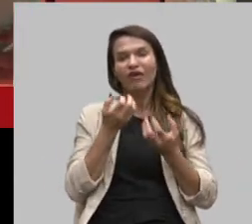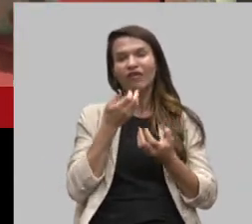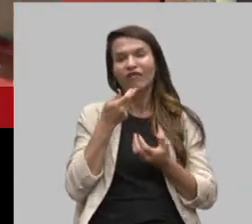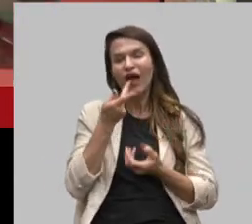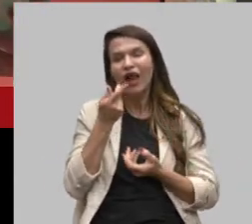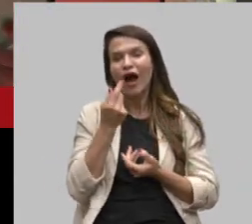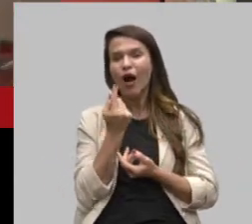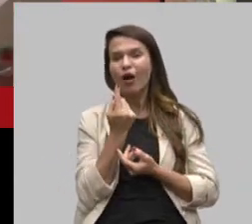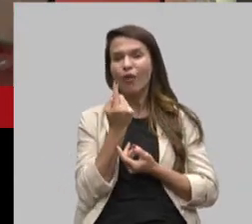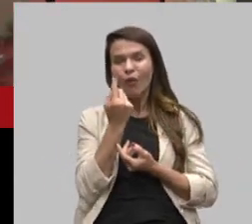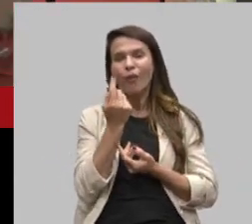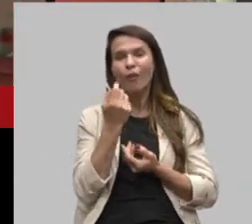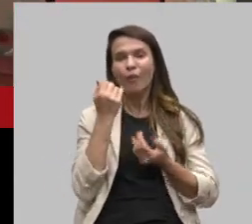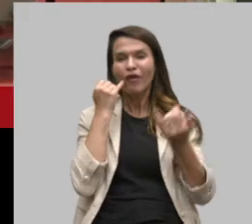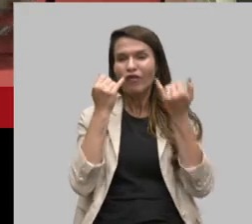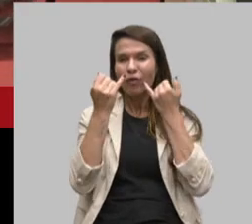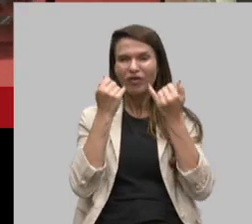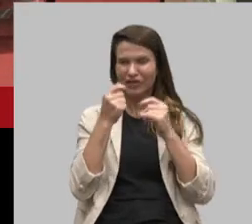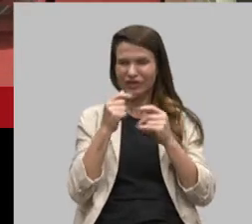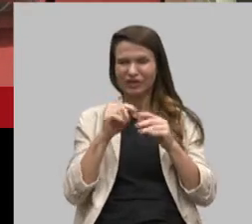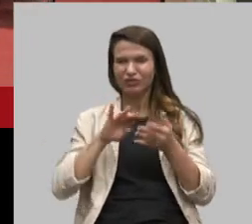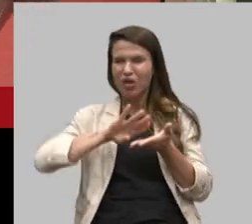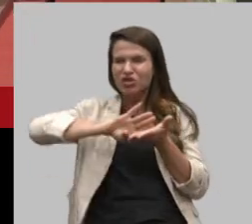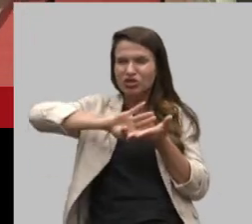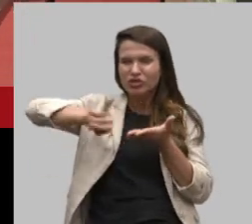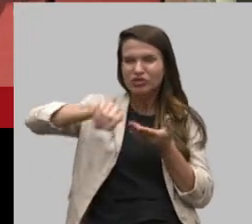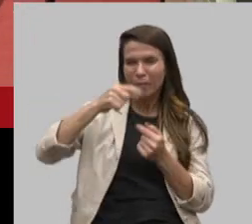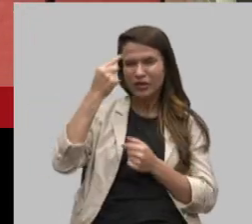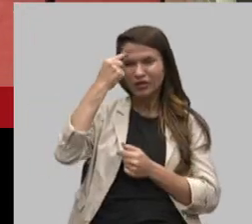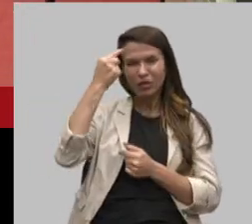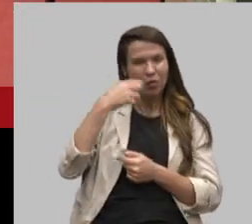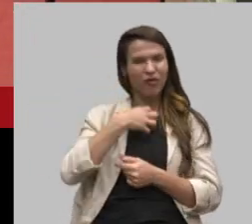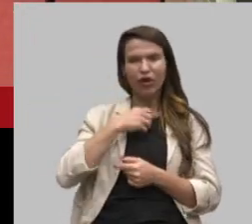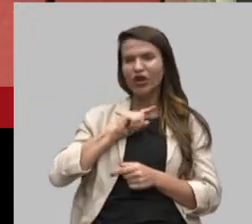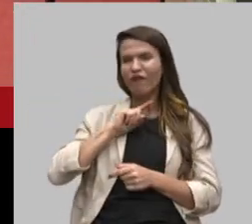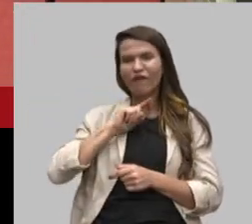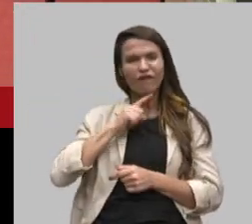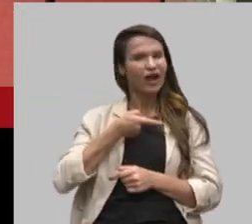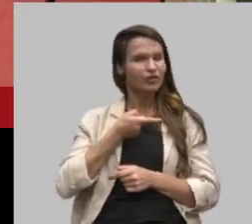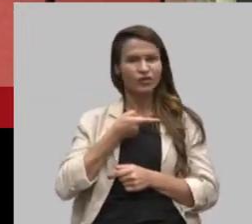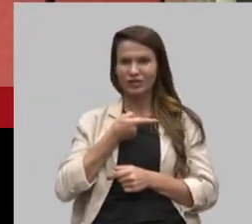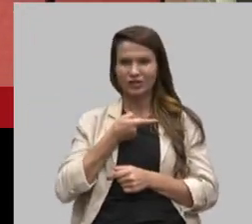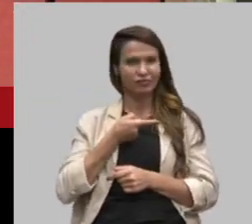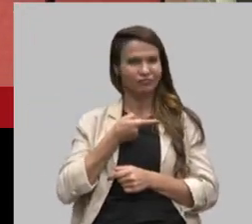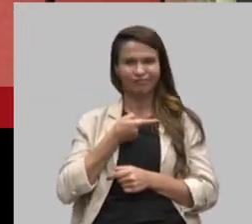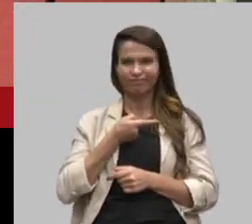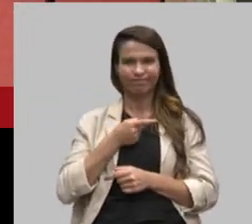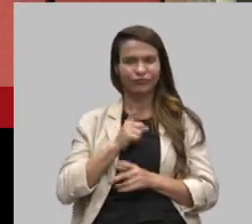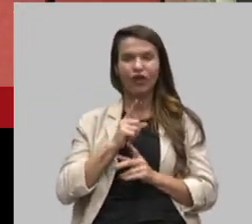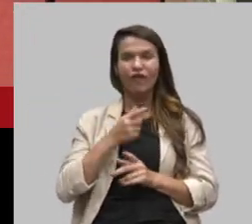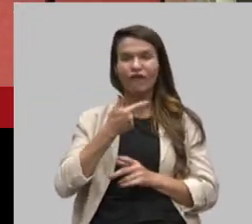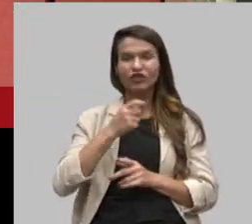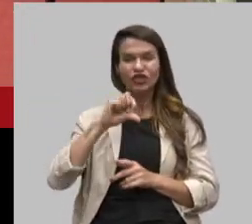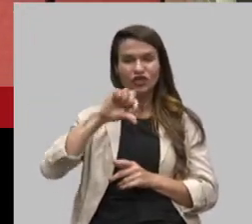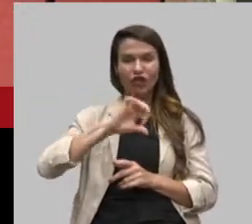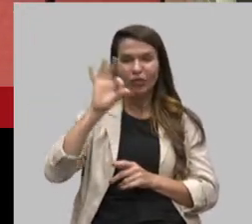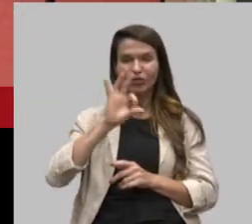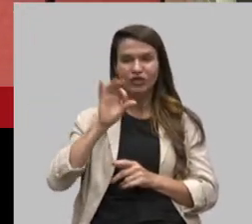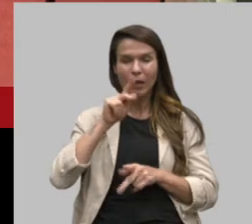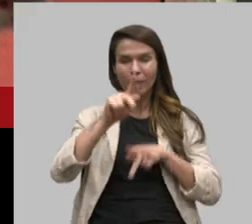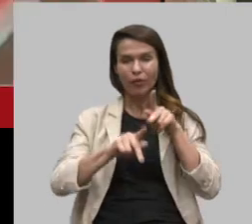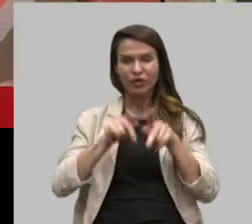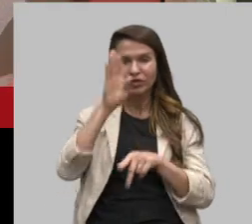muito exclusivos pensando nisso de uma forma que não vai conseguir porque aqui ó 29 da população brasileira é